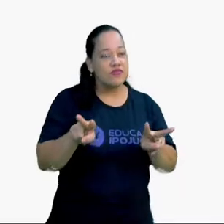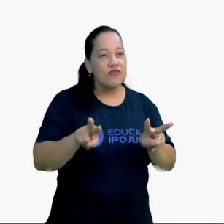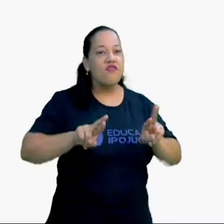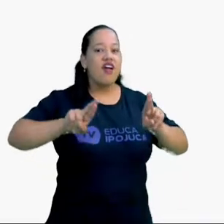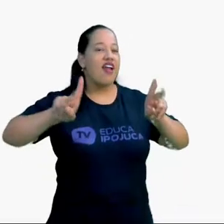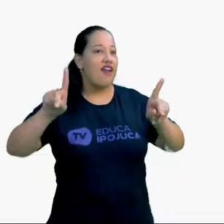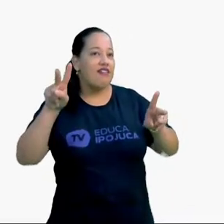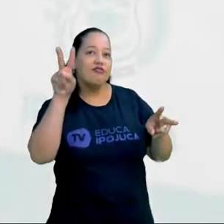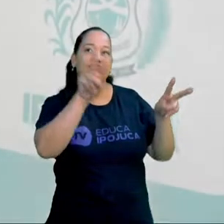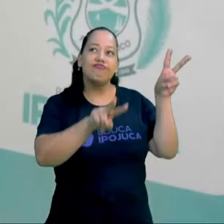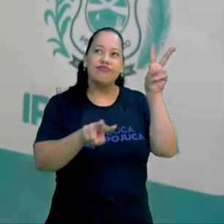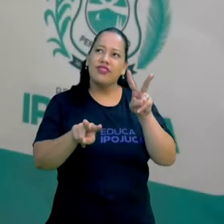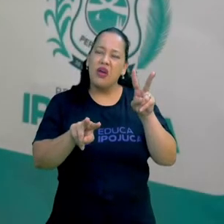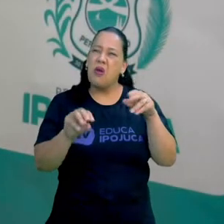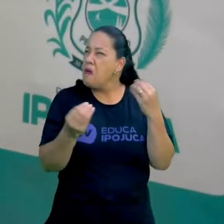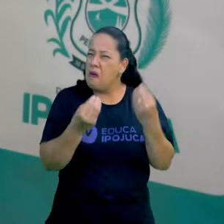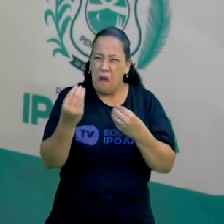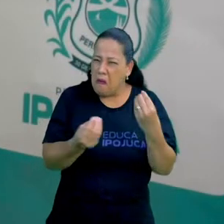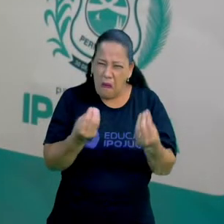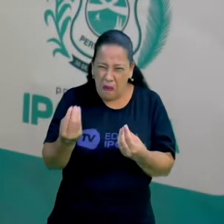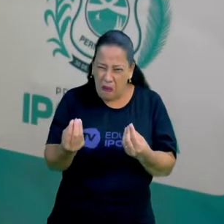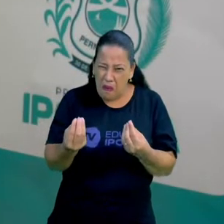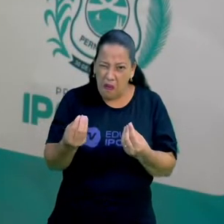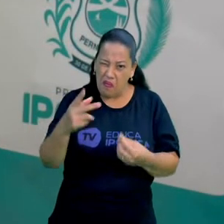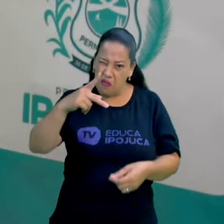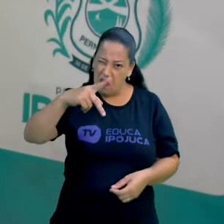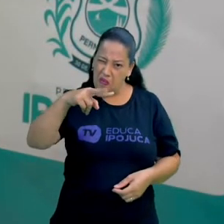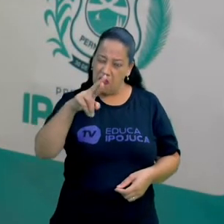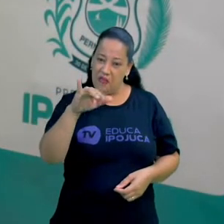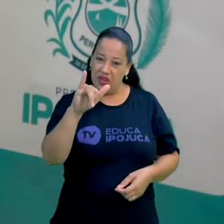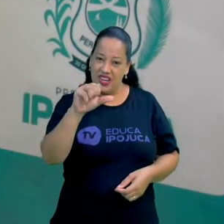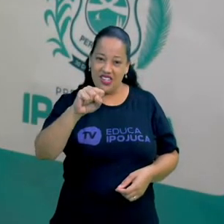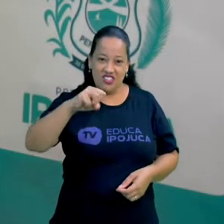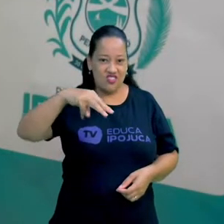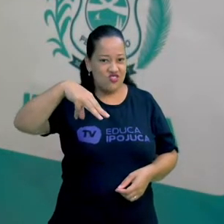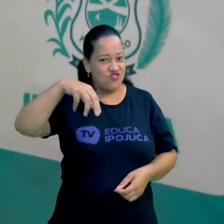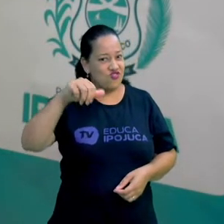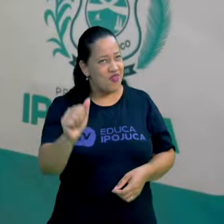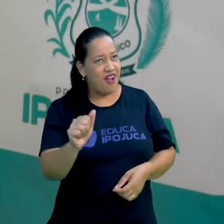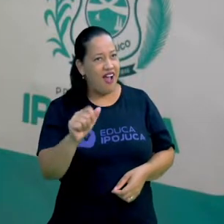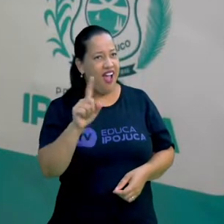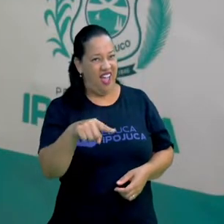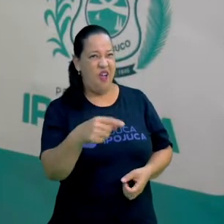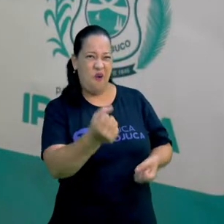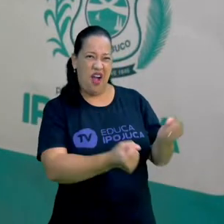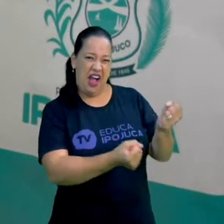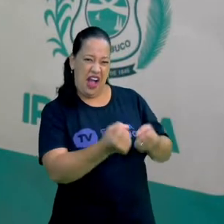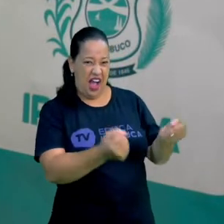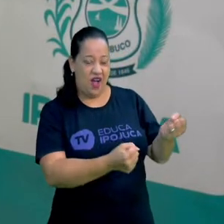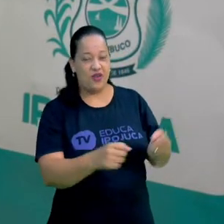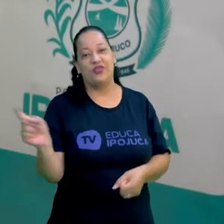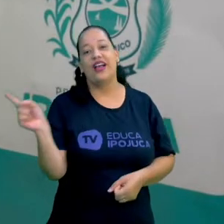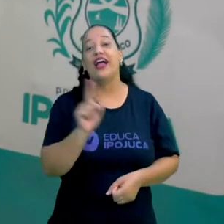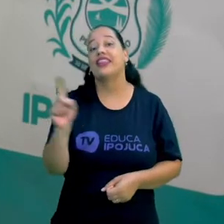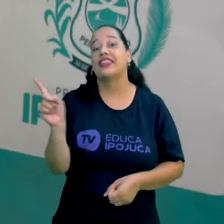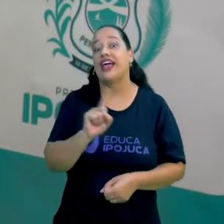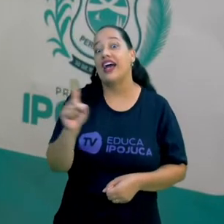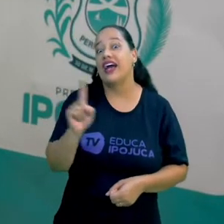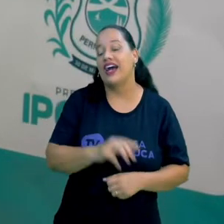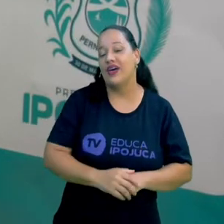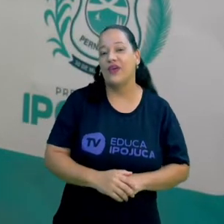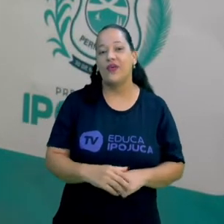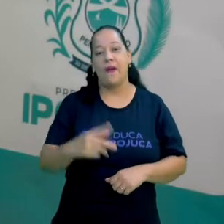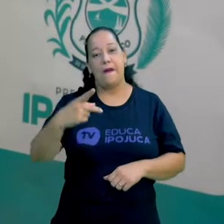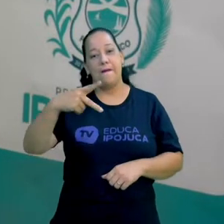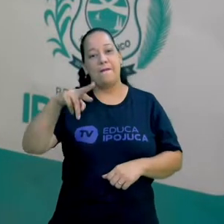Por outro prisma? Prisma? Será que é o carro? Não.